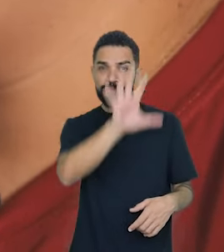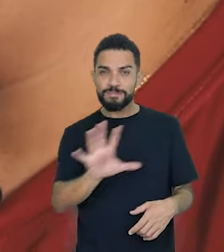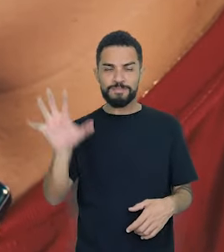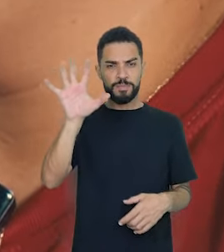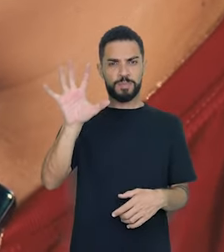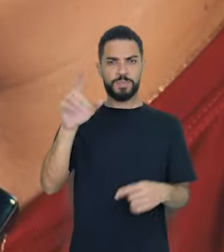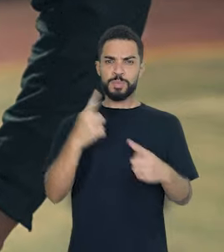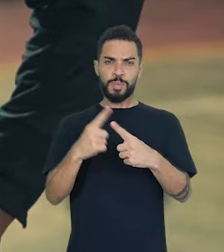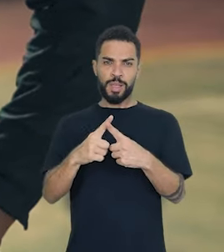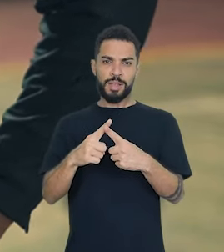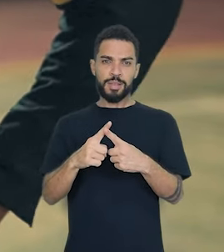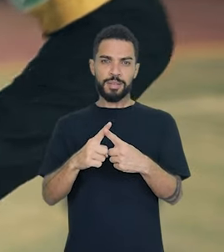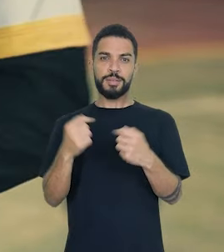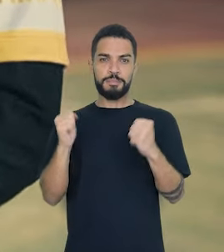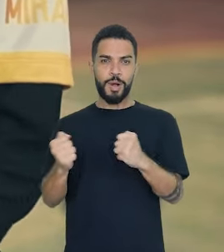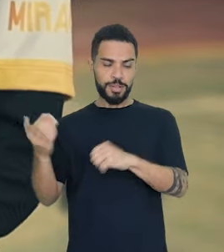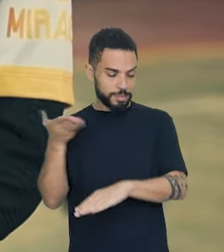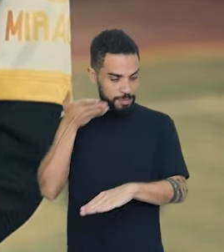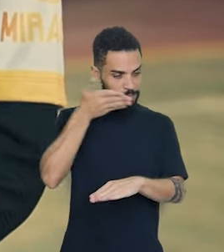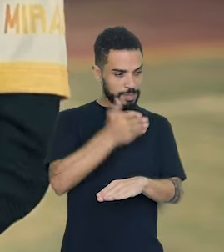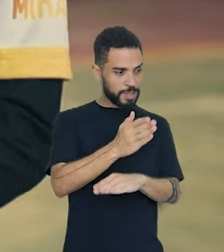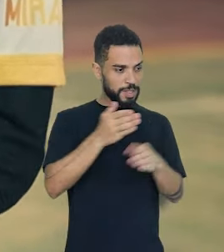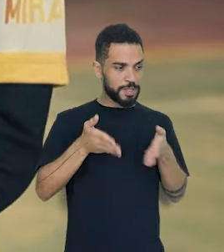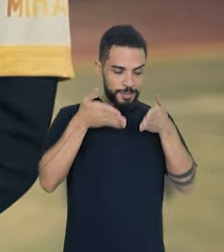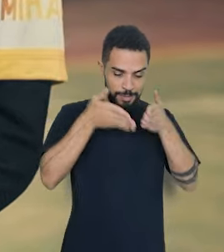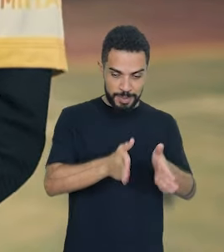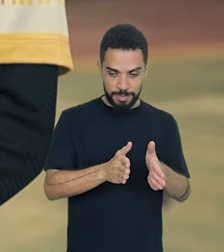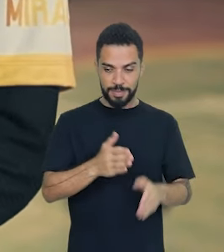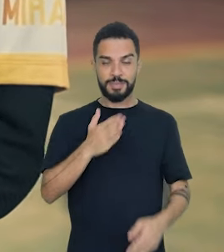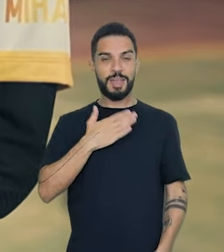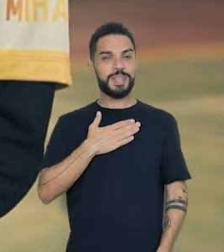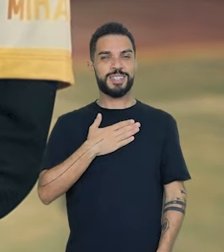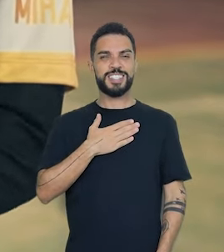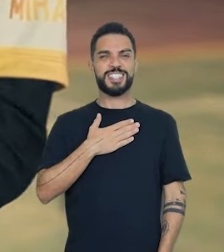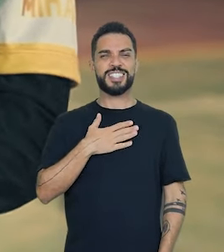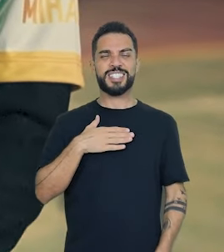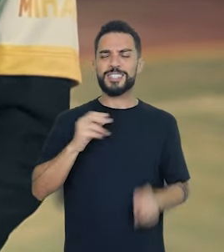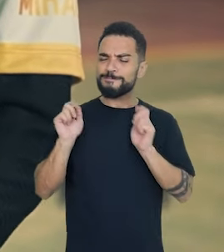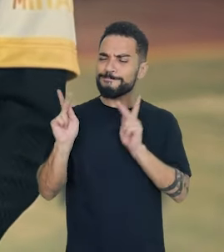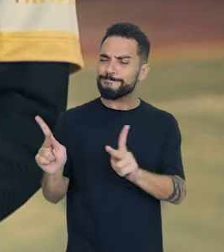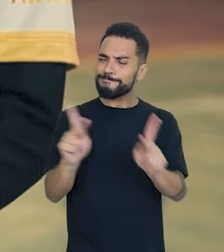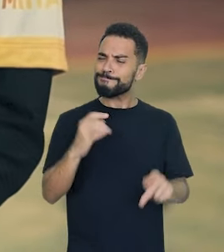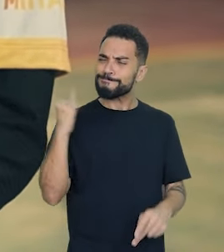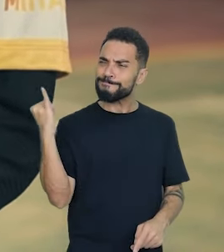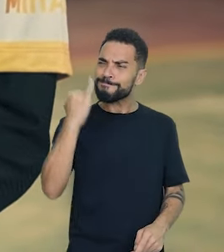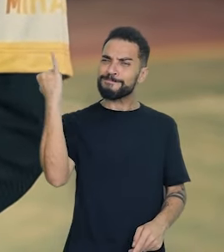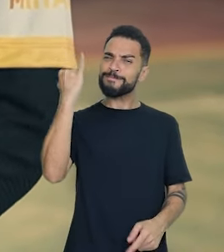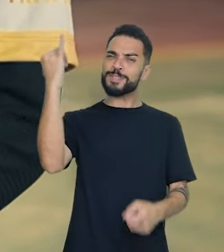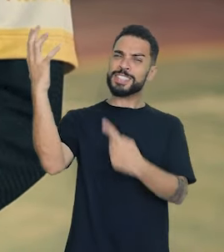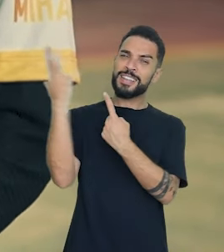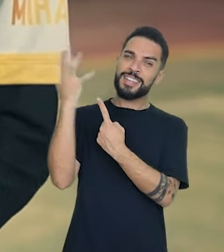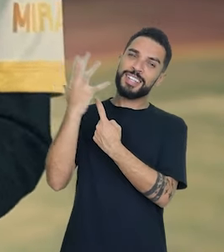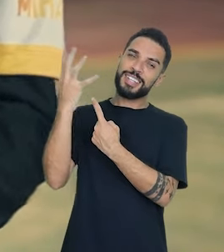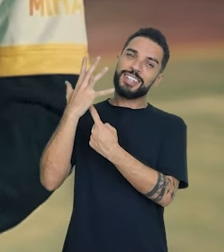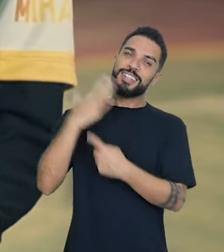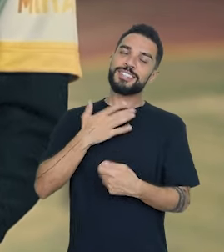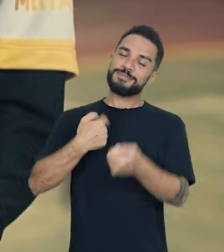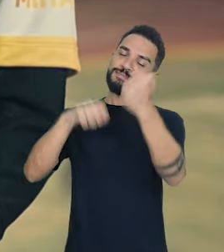nada impede. É um grande mestre-sala para mim, inspirador, que me